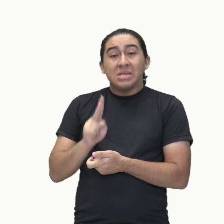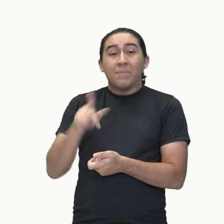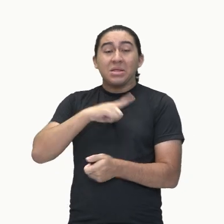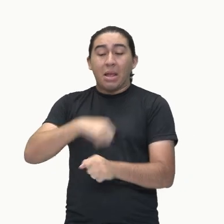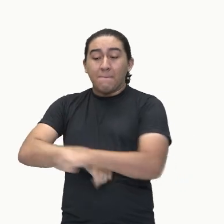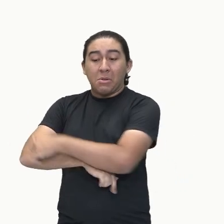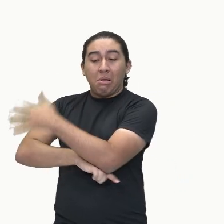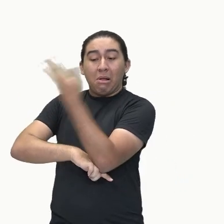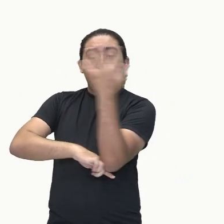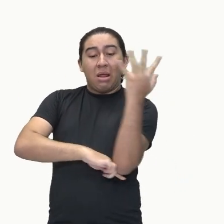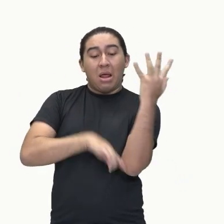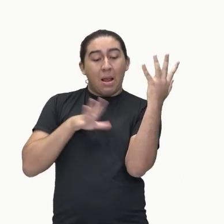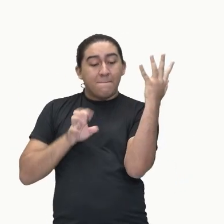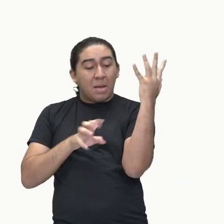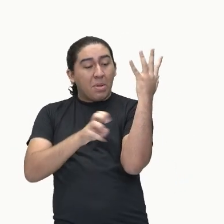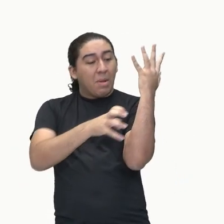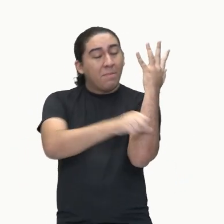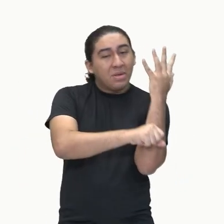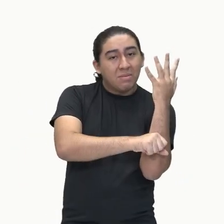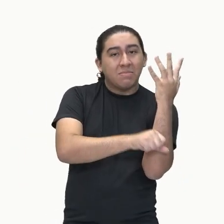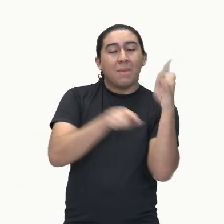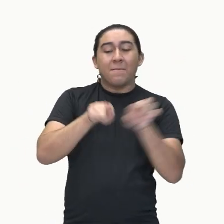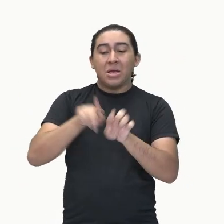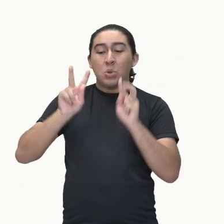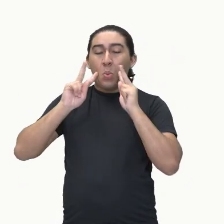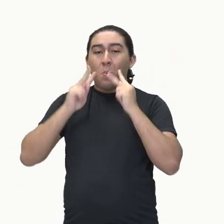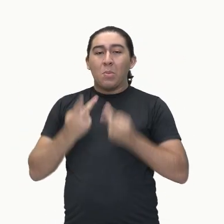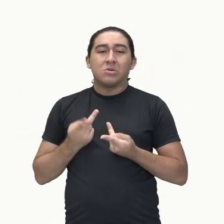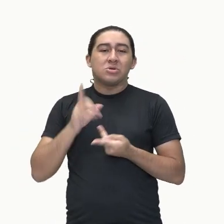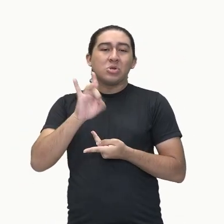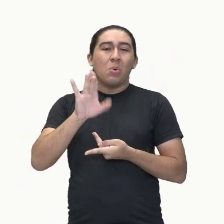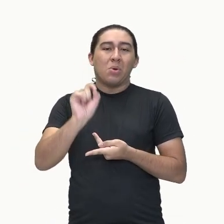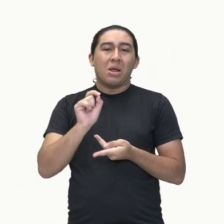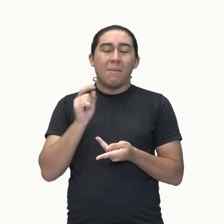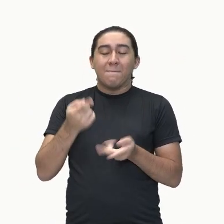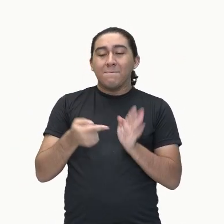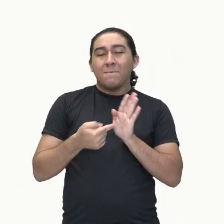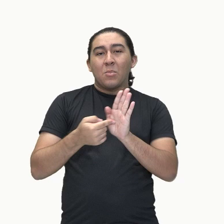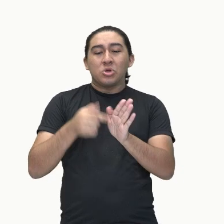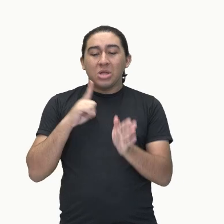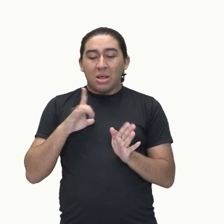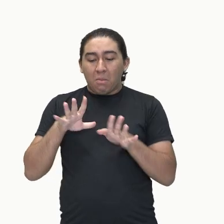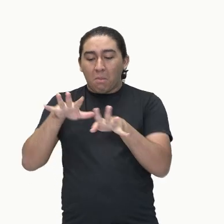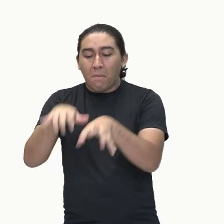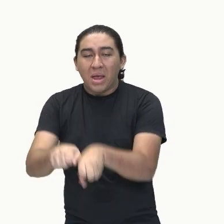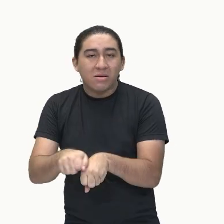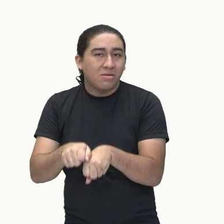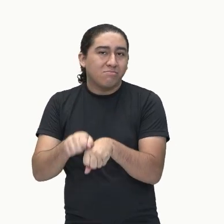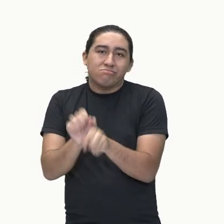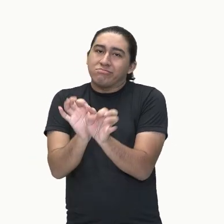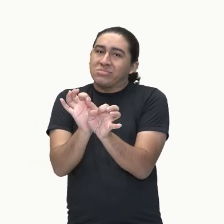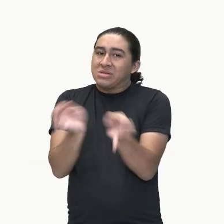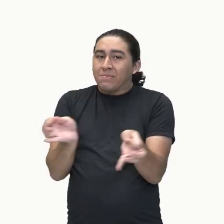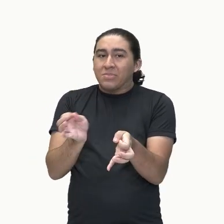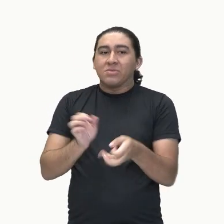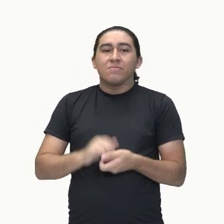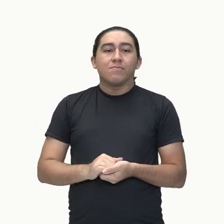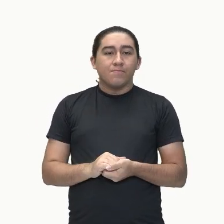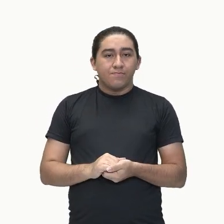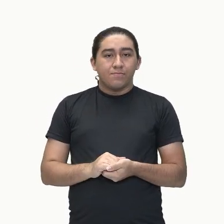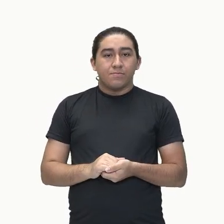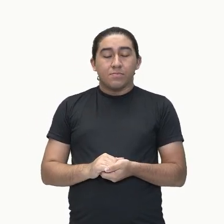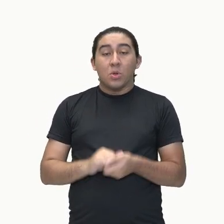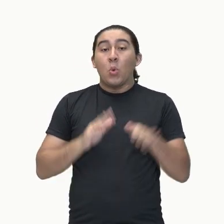ao homem só custa o gesto de espichar a mão e colher. Seu grande cuidado